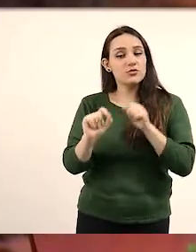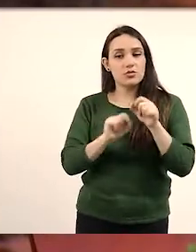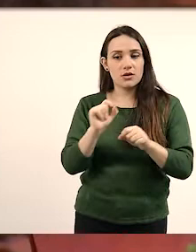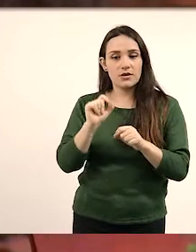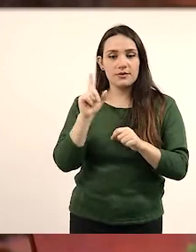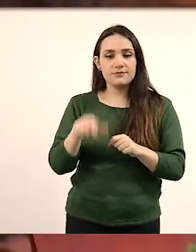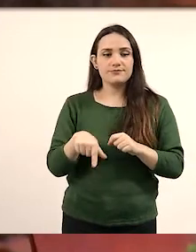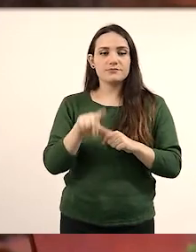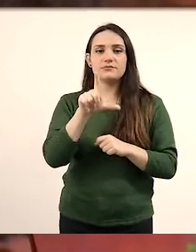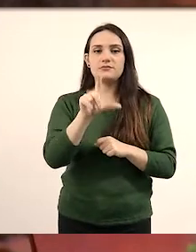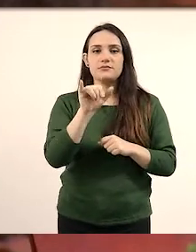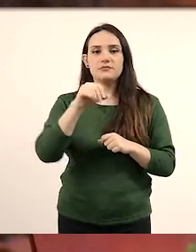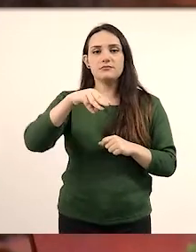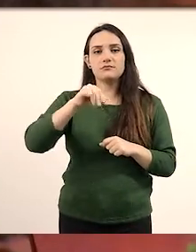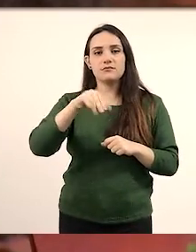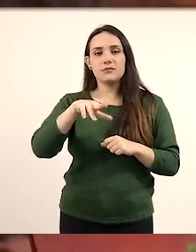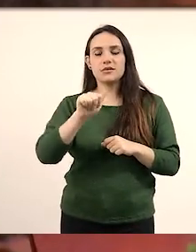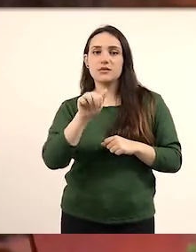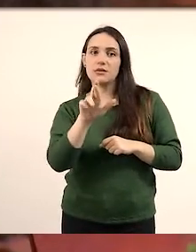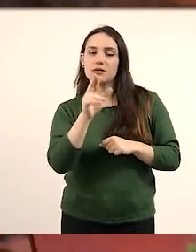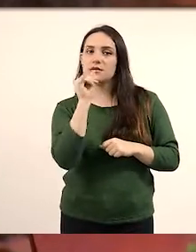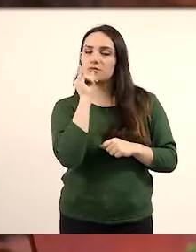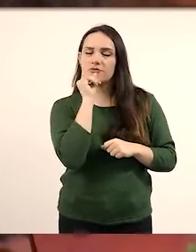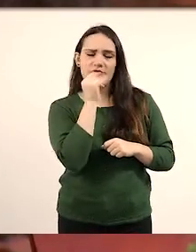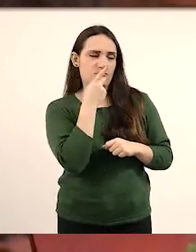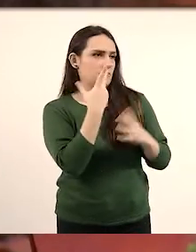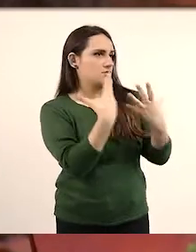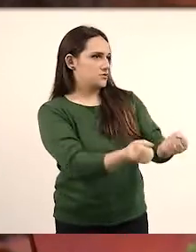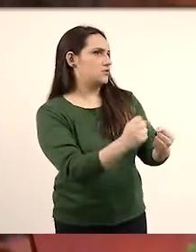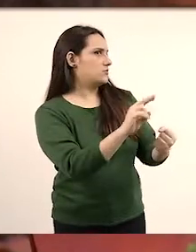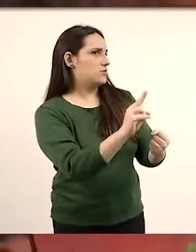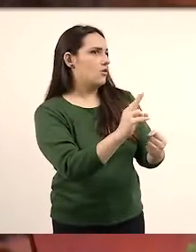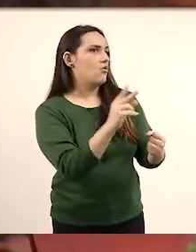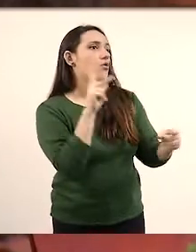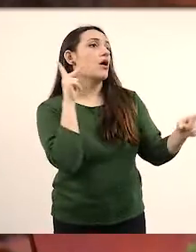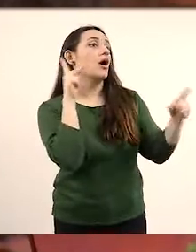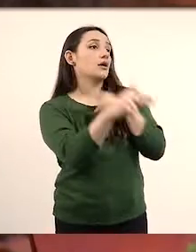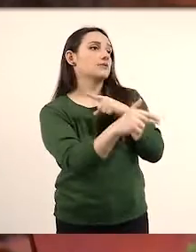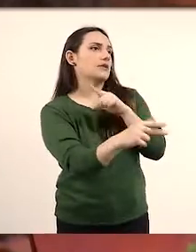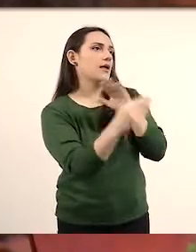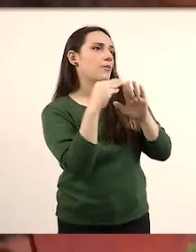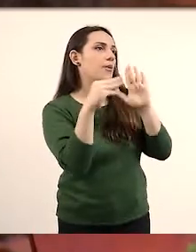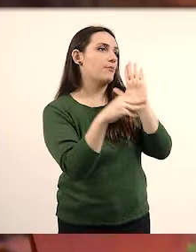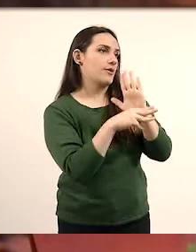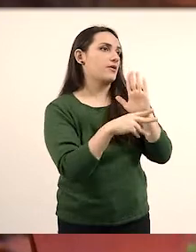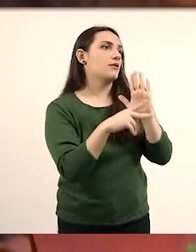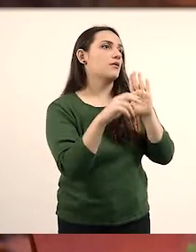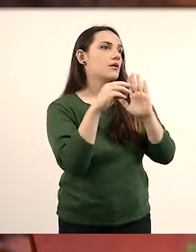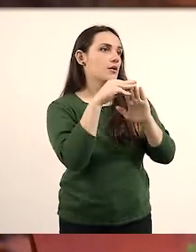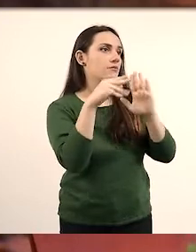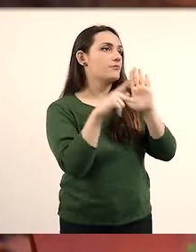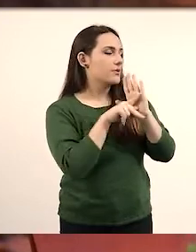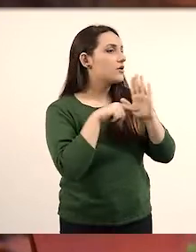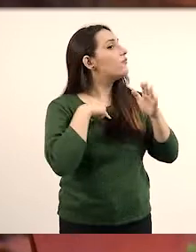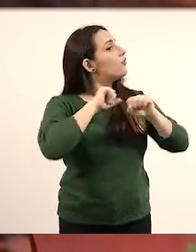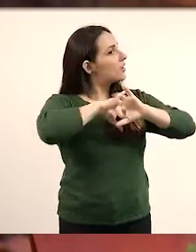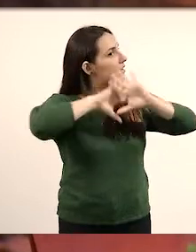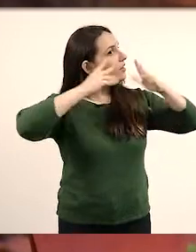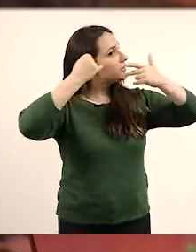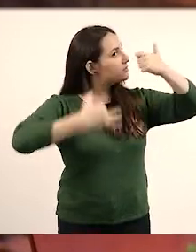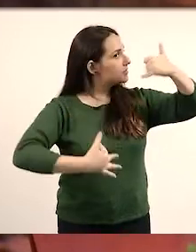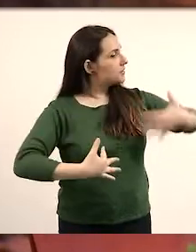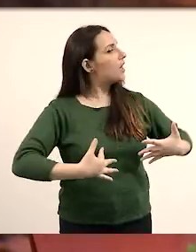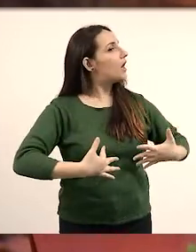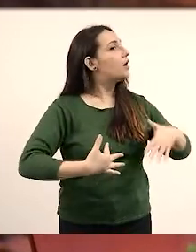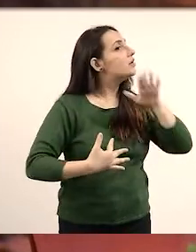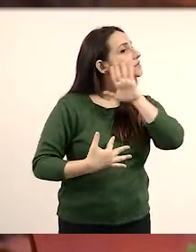negou a liminar para afastar a validade da medida provisória, mas falou, mas vou fazer o esclarecimento. Os estados e os